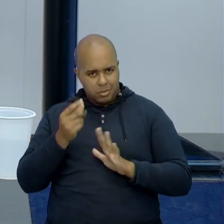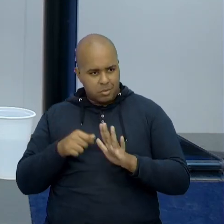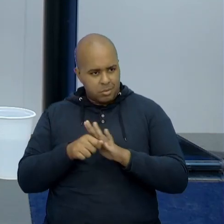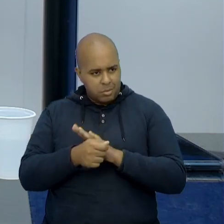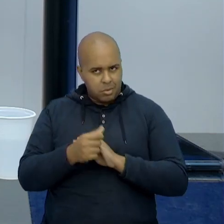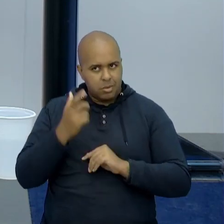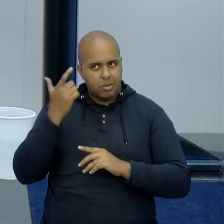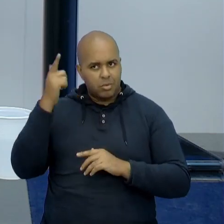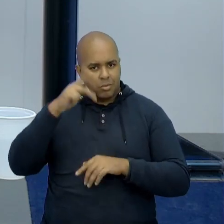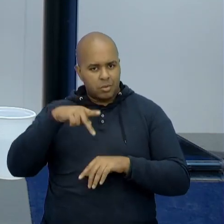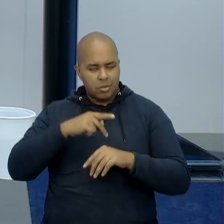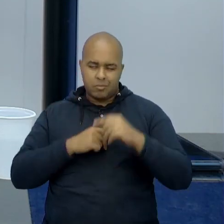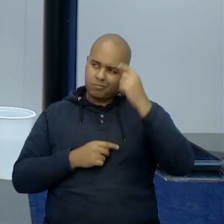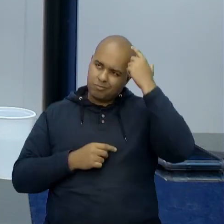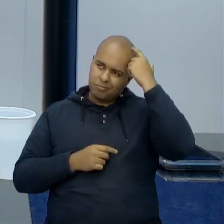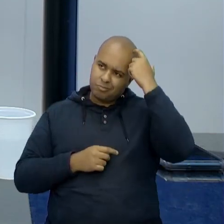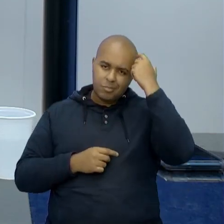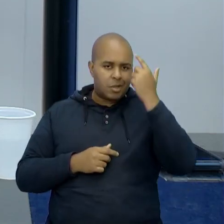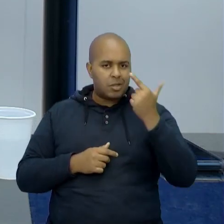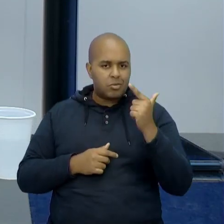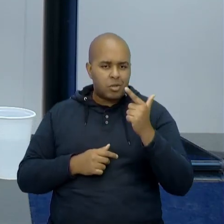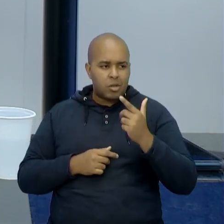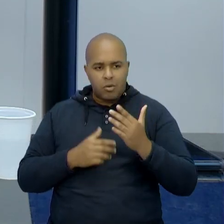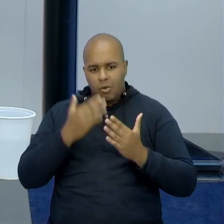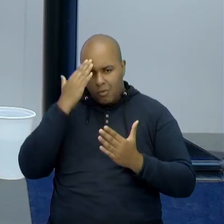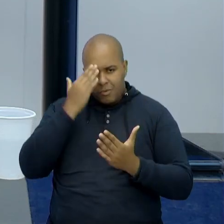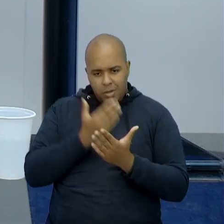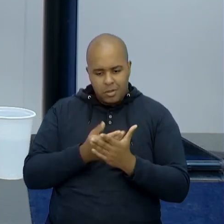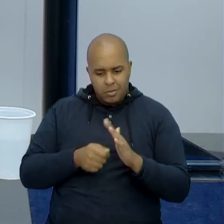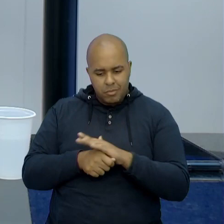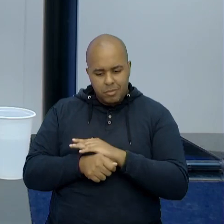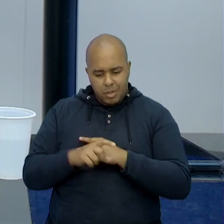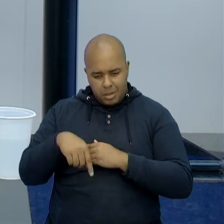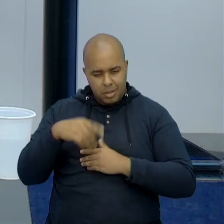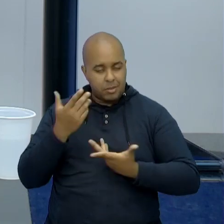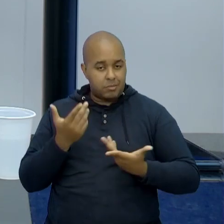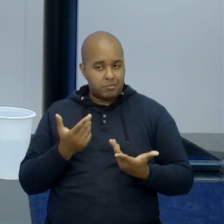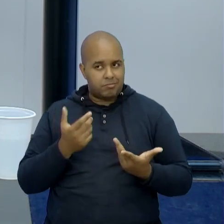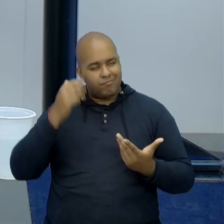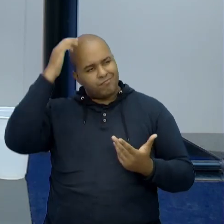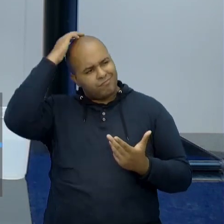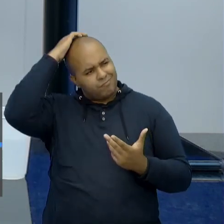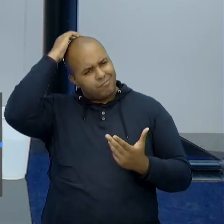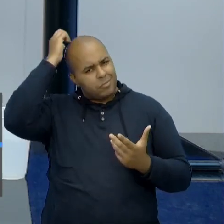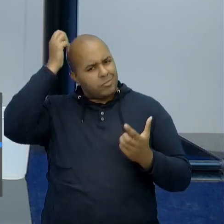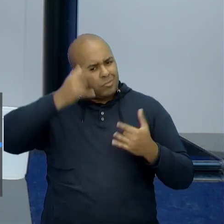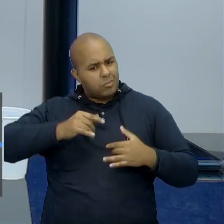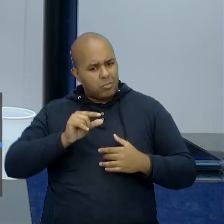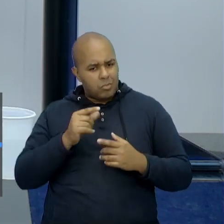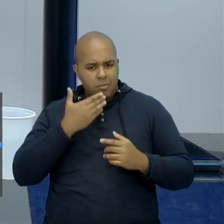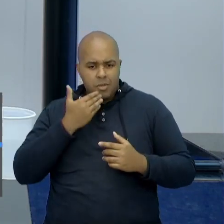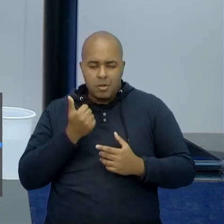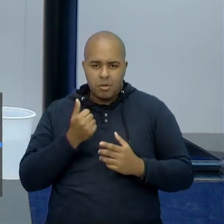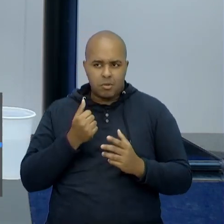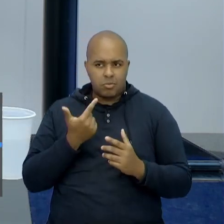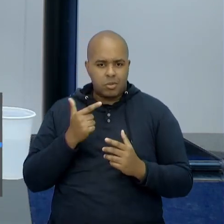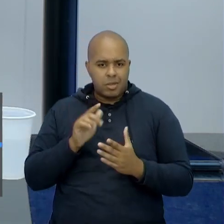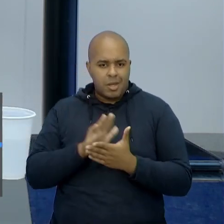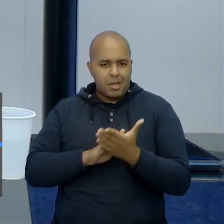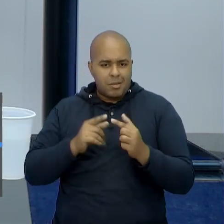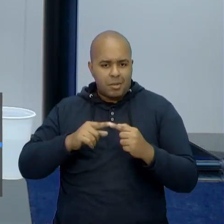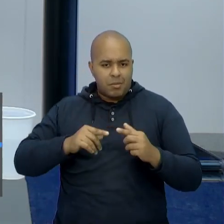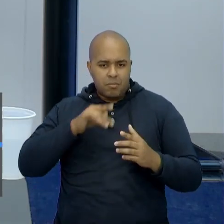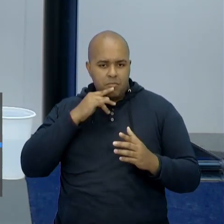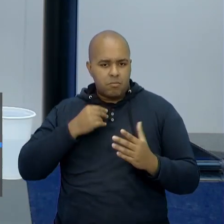estrangeiros, principalmente, que eles não têm confiança em investir aqui. E aí eu vou explicar um pouquinho melhor. Não tem nada a